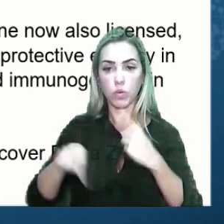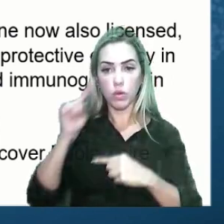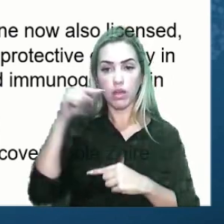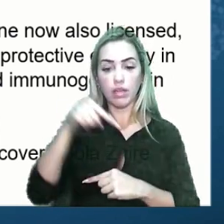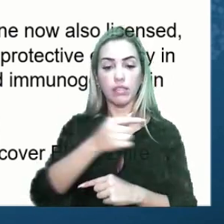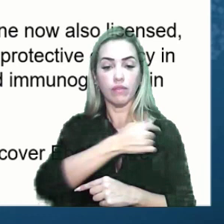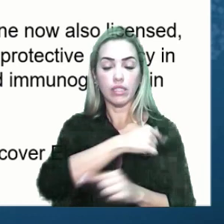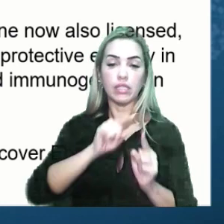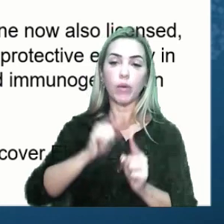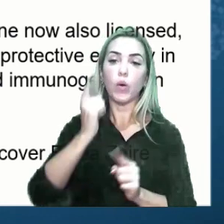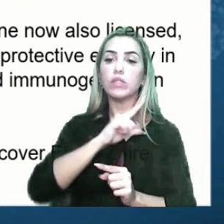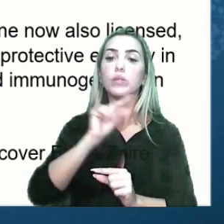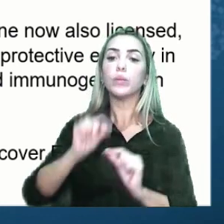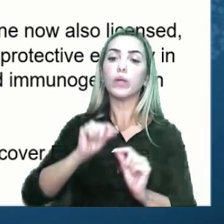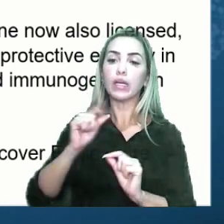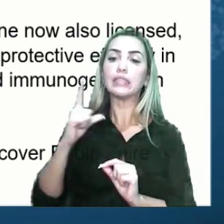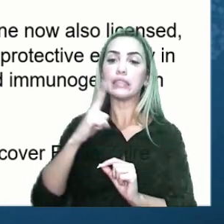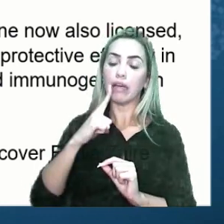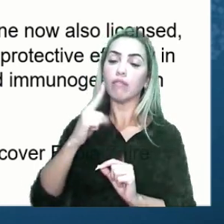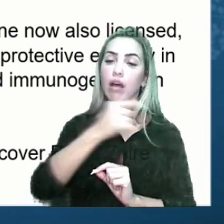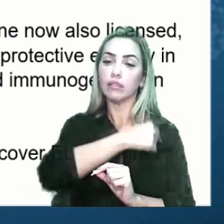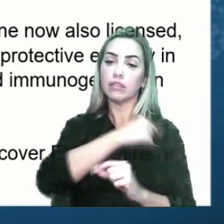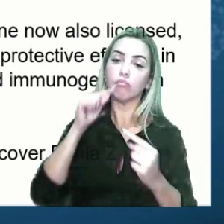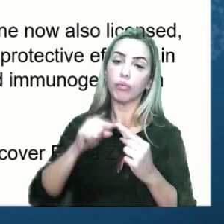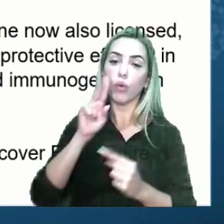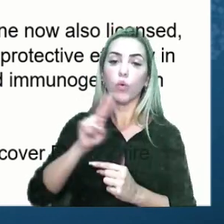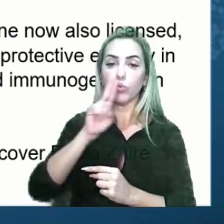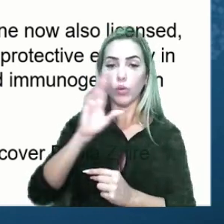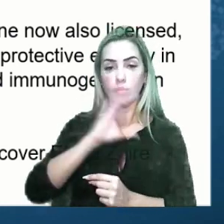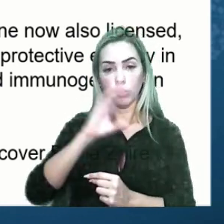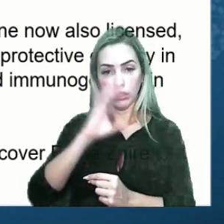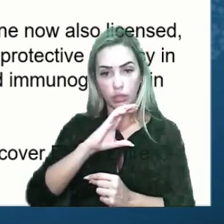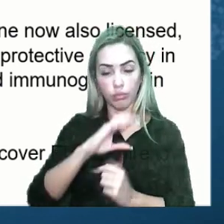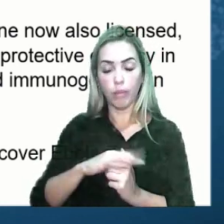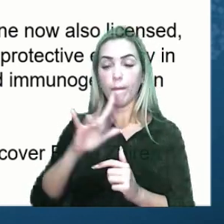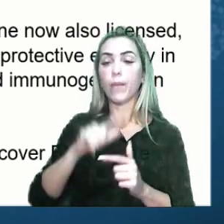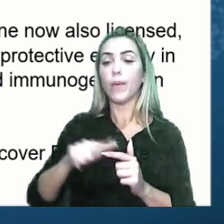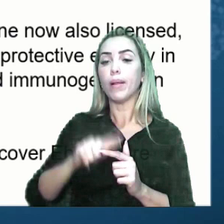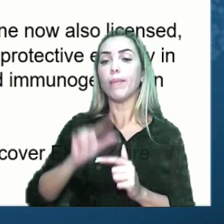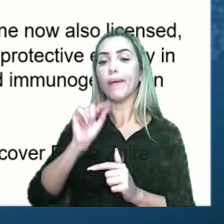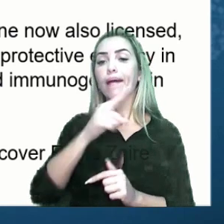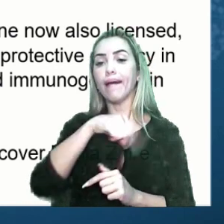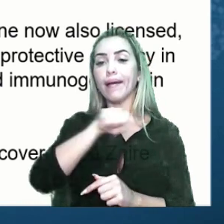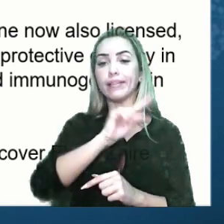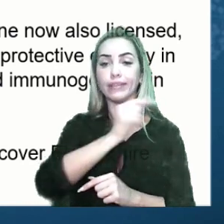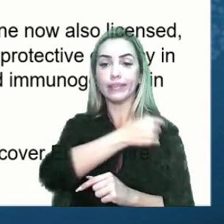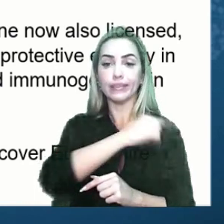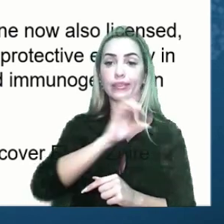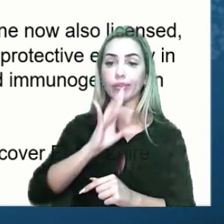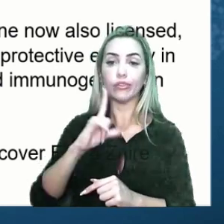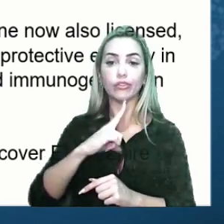também conseguiu ter uma vacina para uso emergencial. O problema aqui é que essas vacinas só tinham